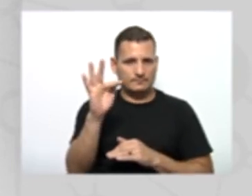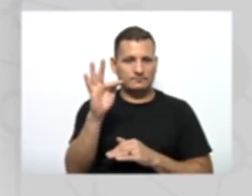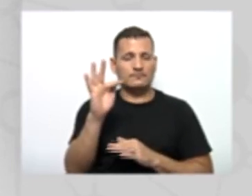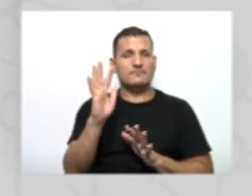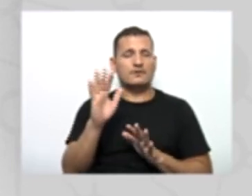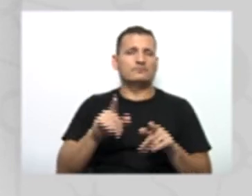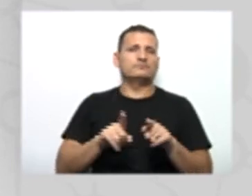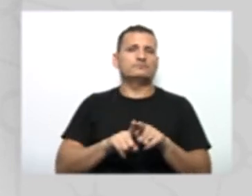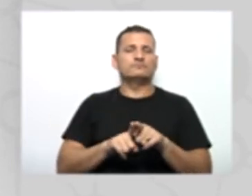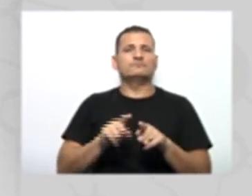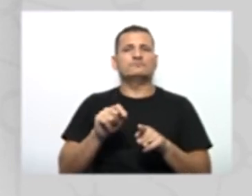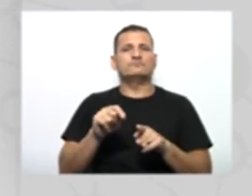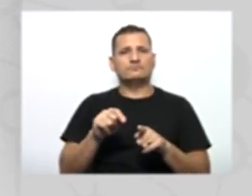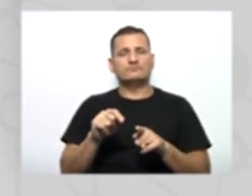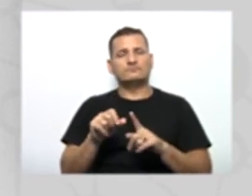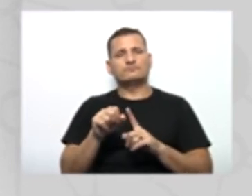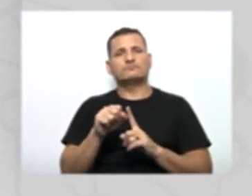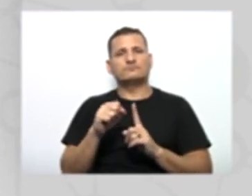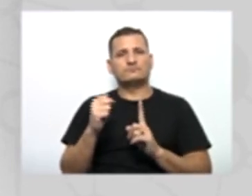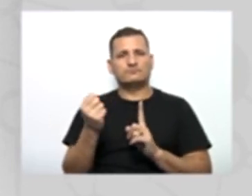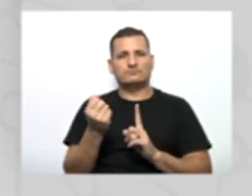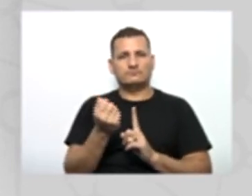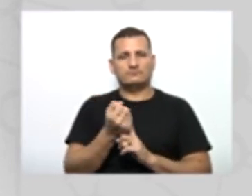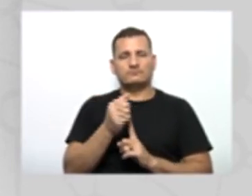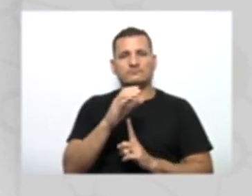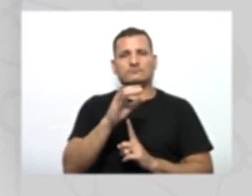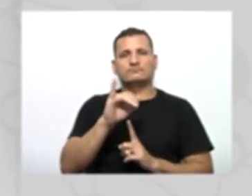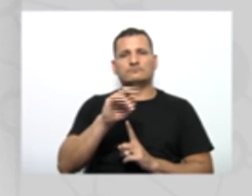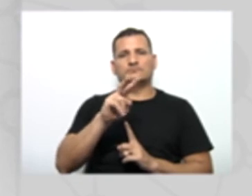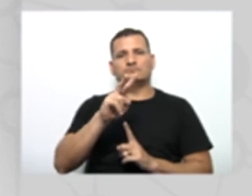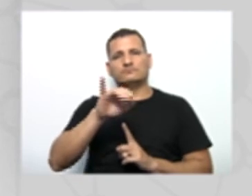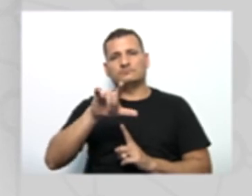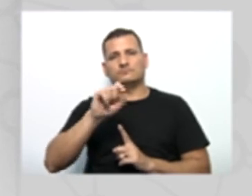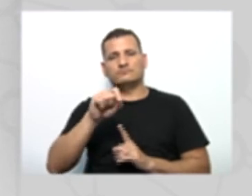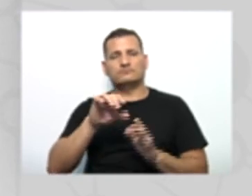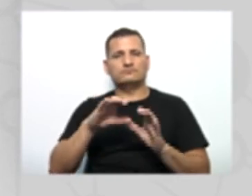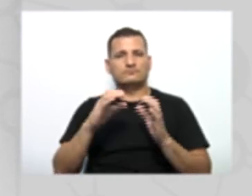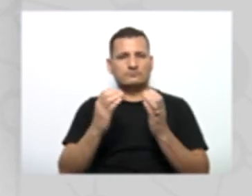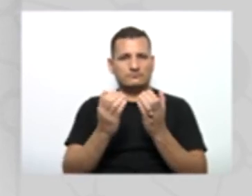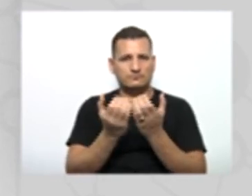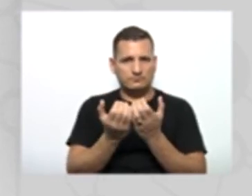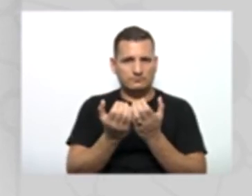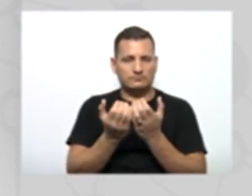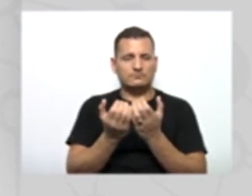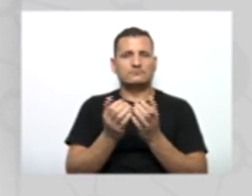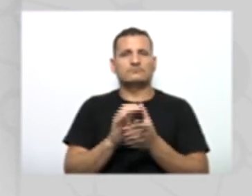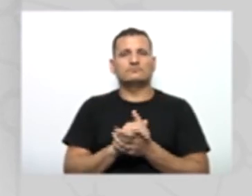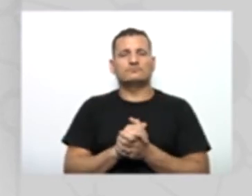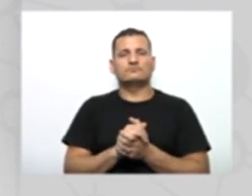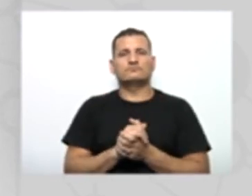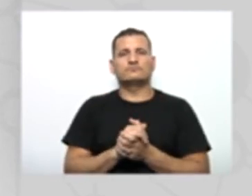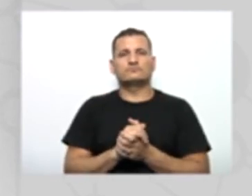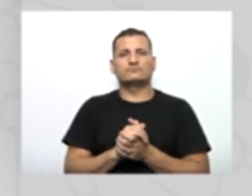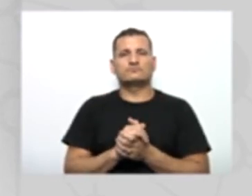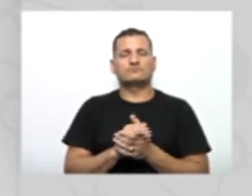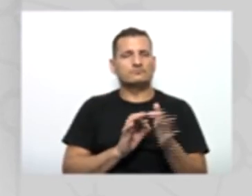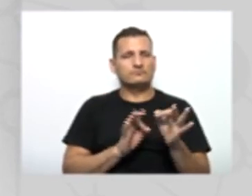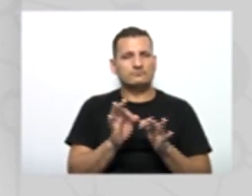nossa vida, a minha vida, mas a vida de todas as pessoas que vivem na cidade que eu vivo. Então, por isso que é importante, porque quando